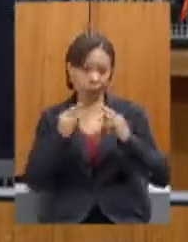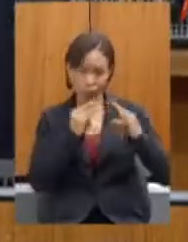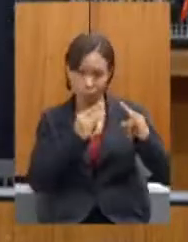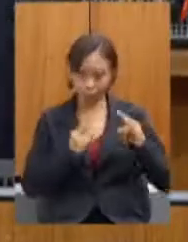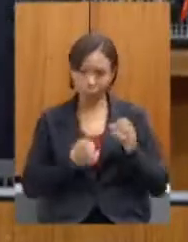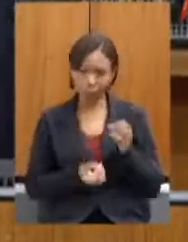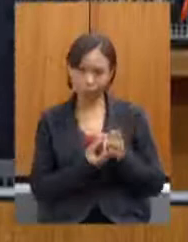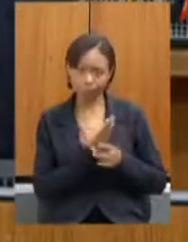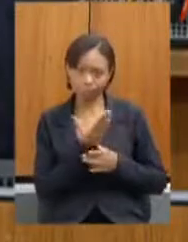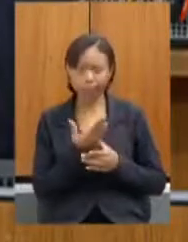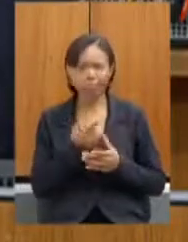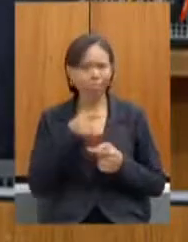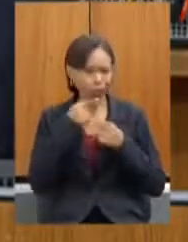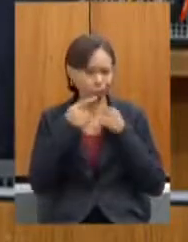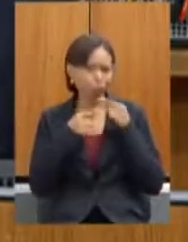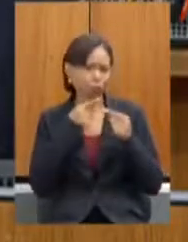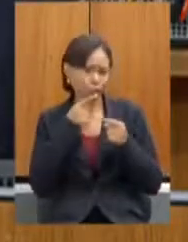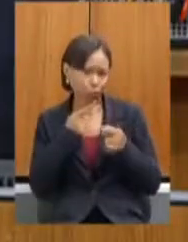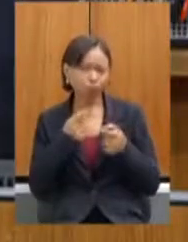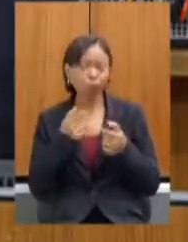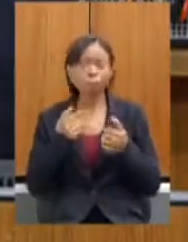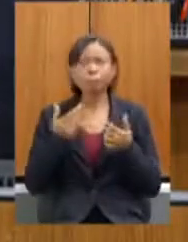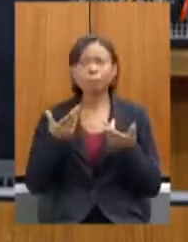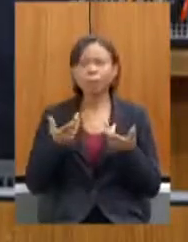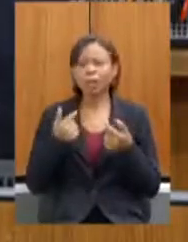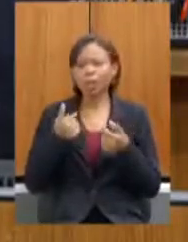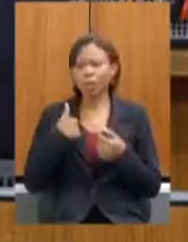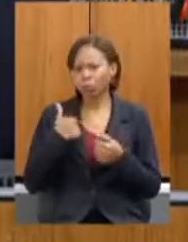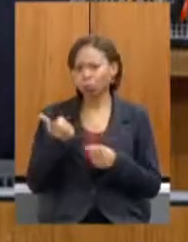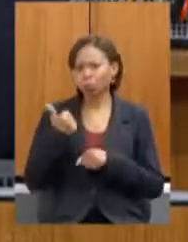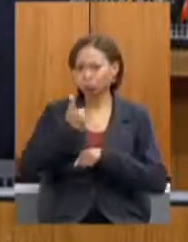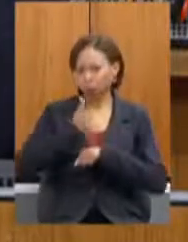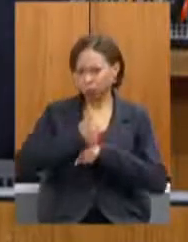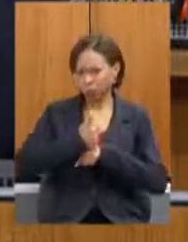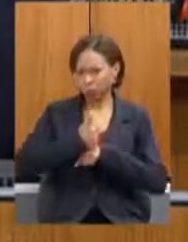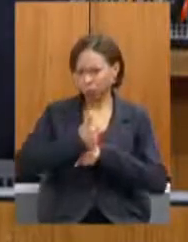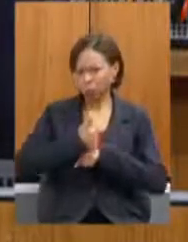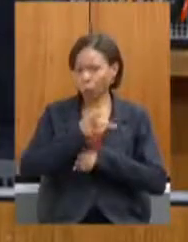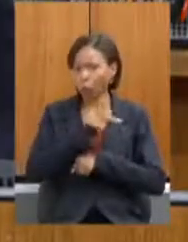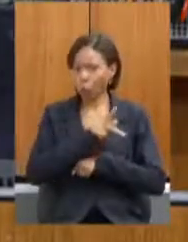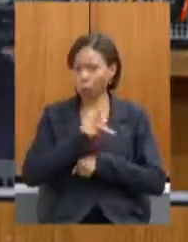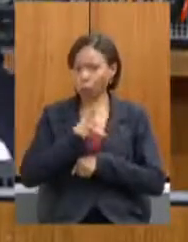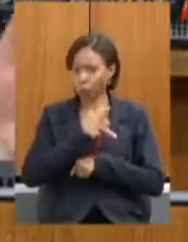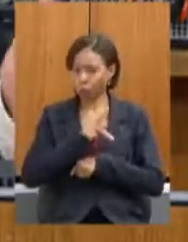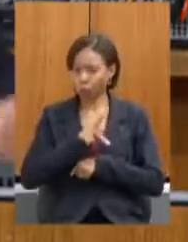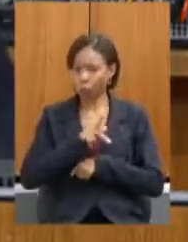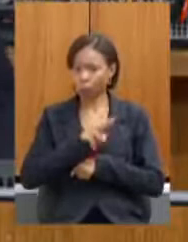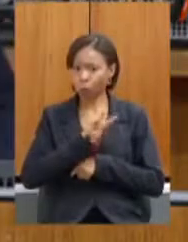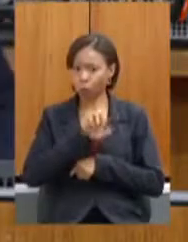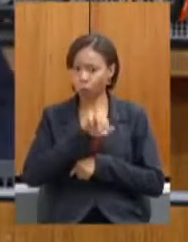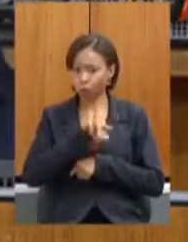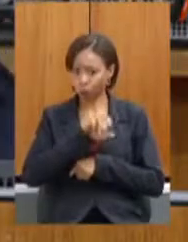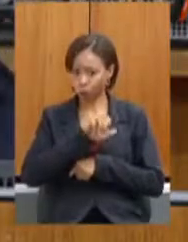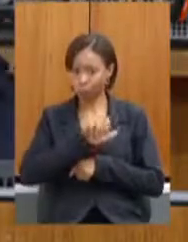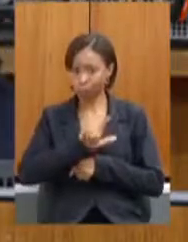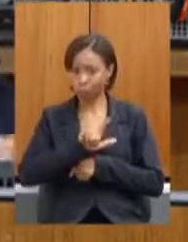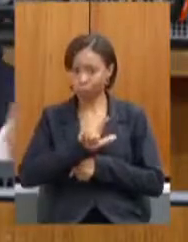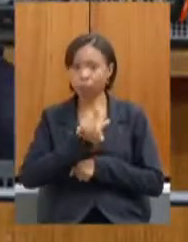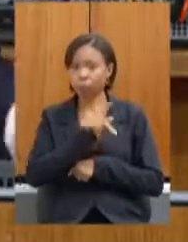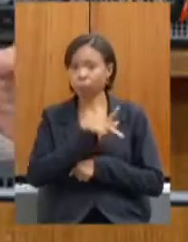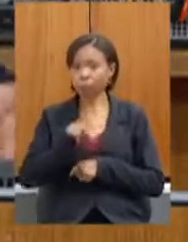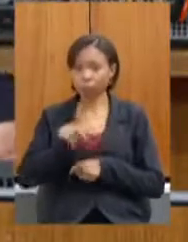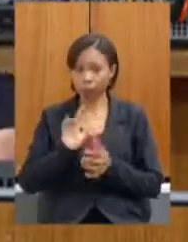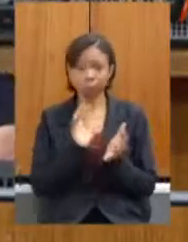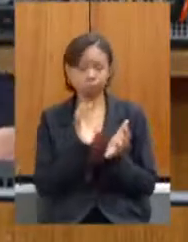eu tô até aqui substituindo-os em todo lugar que seria do professor vai do Mesquita del presidente da Comissão